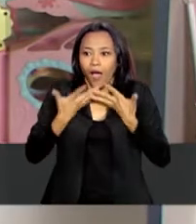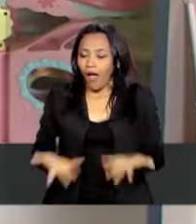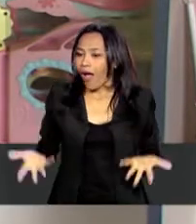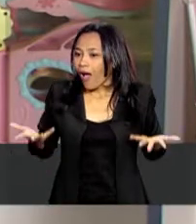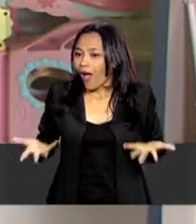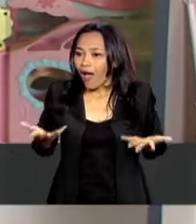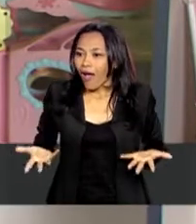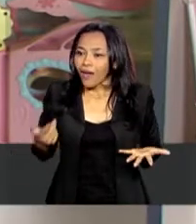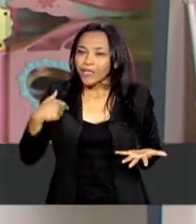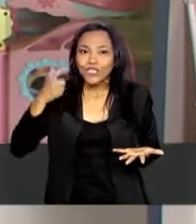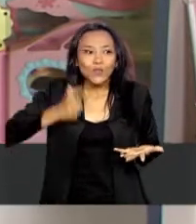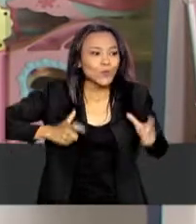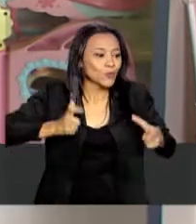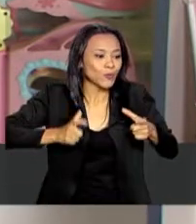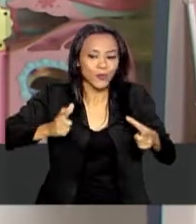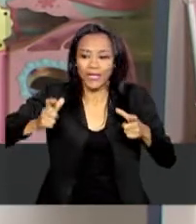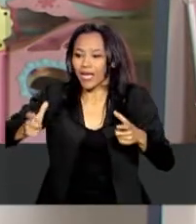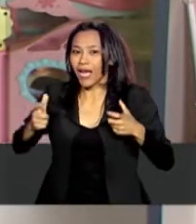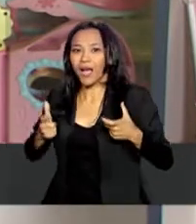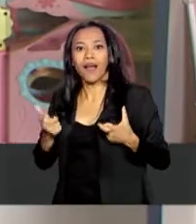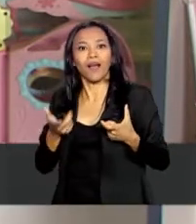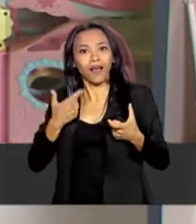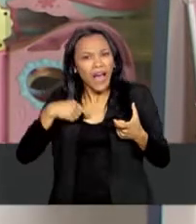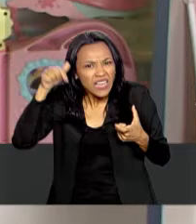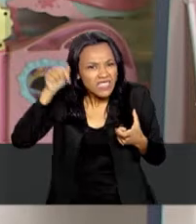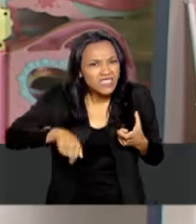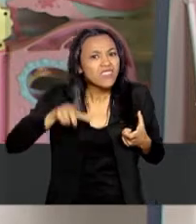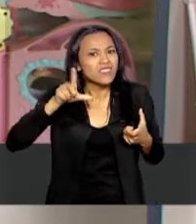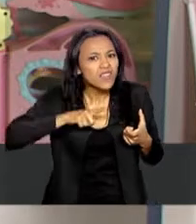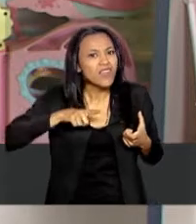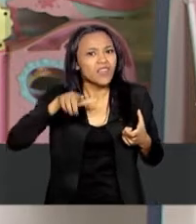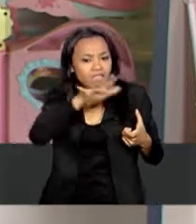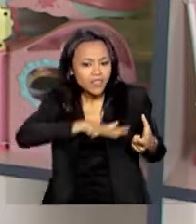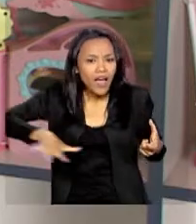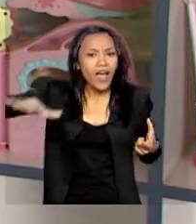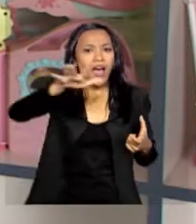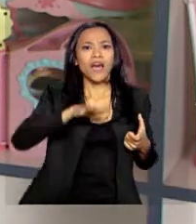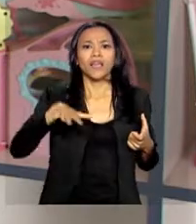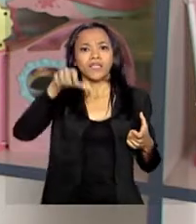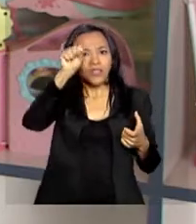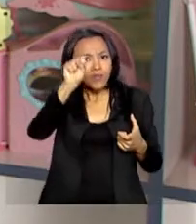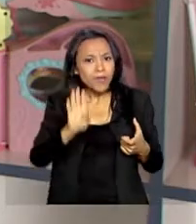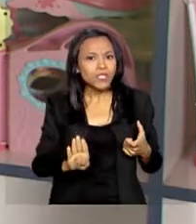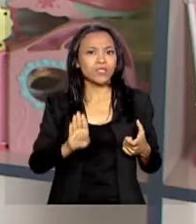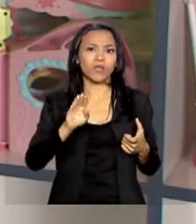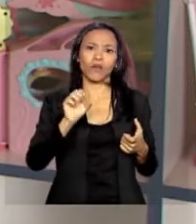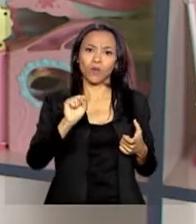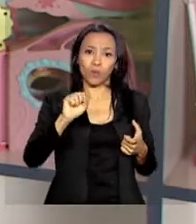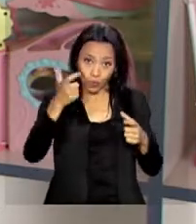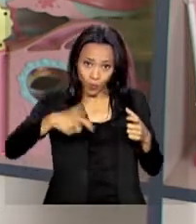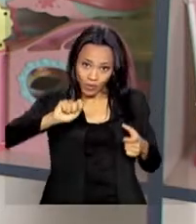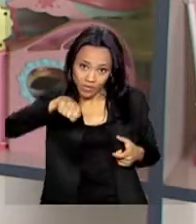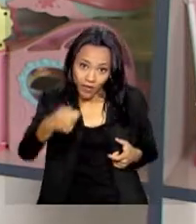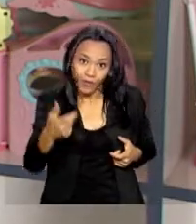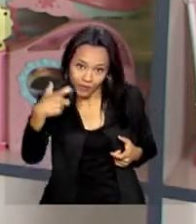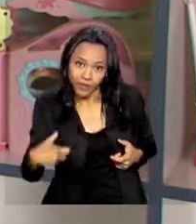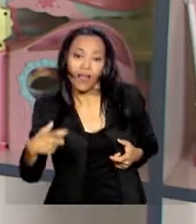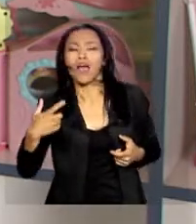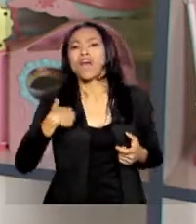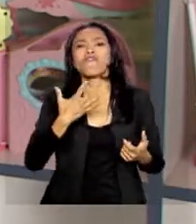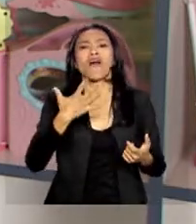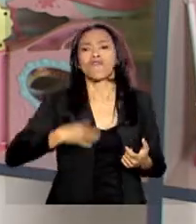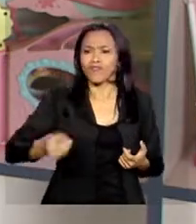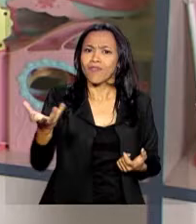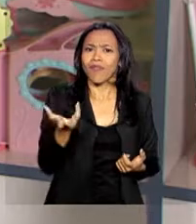existe um lugar como a brinquedoteca em são sebastião eu não sabia né e aí vem quero trazer querem colocar os o filho a